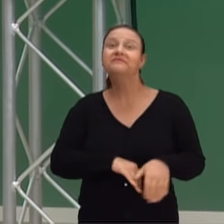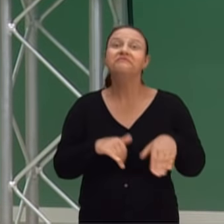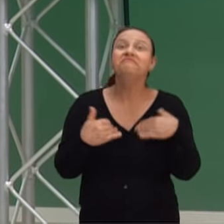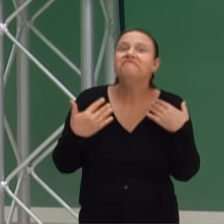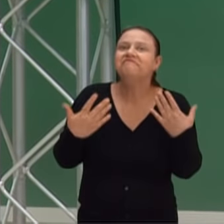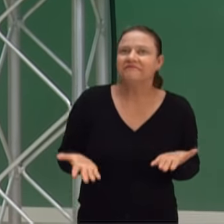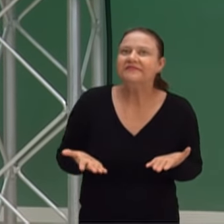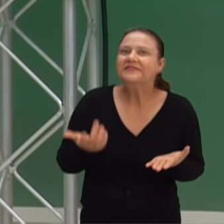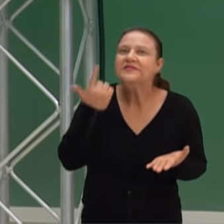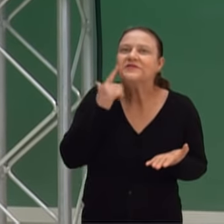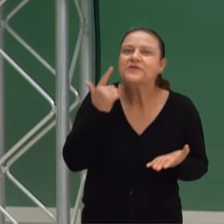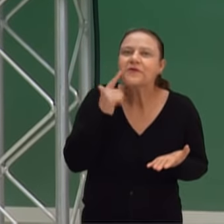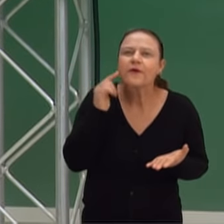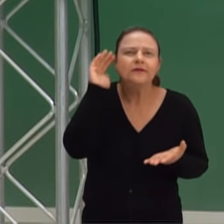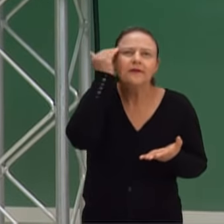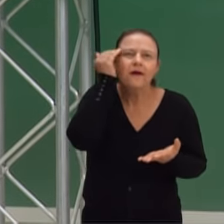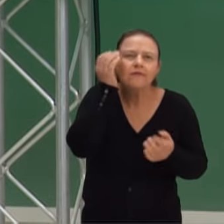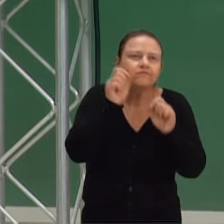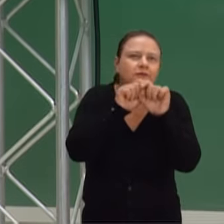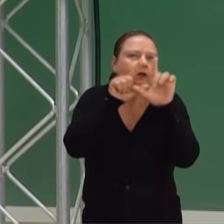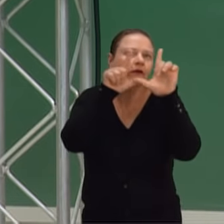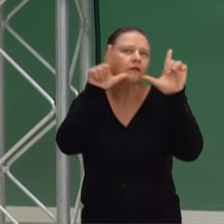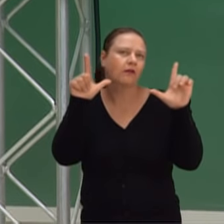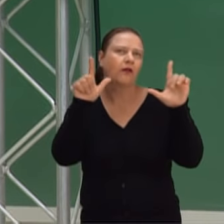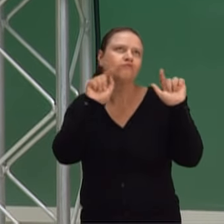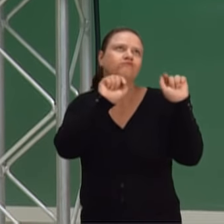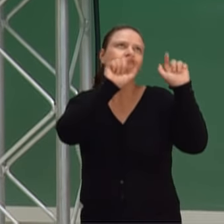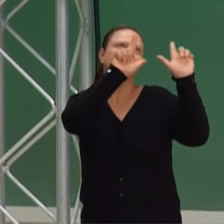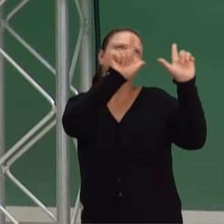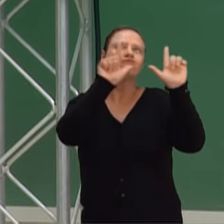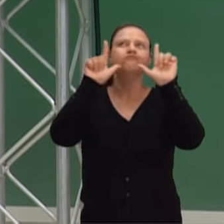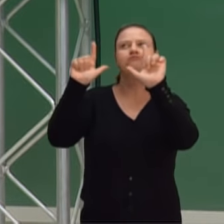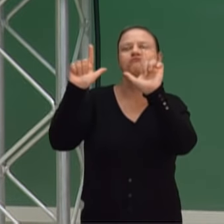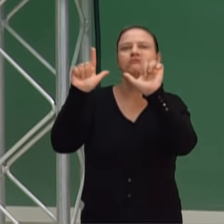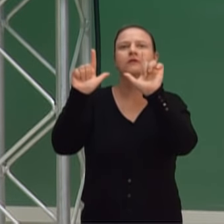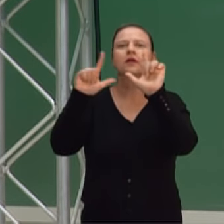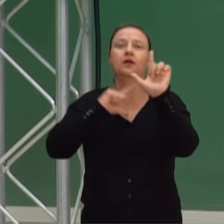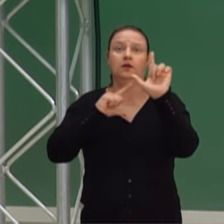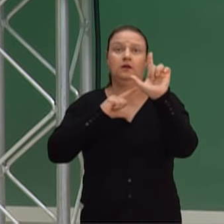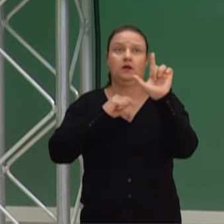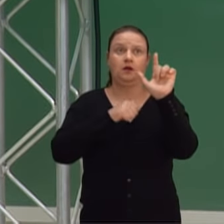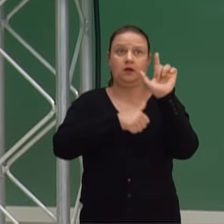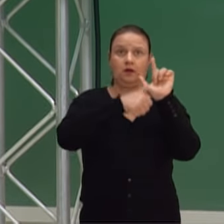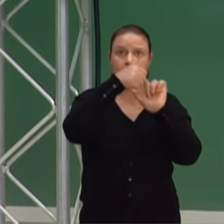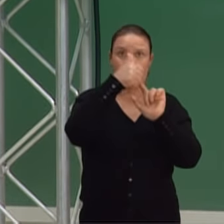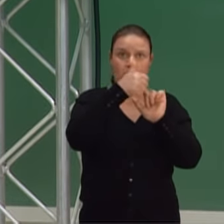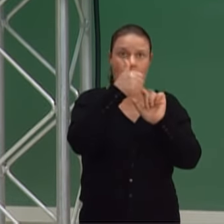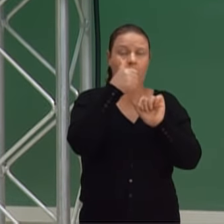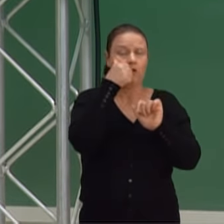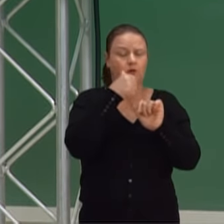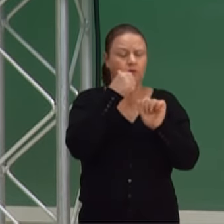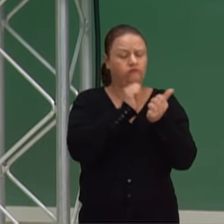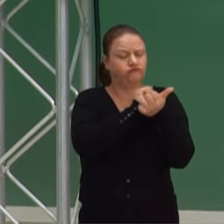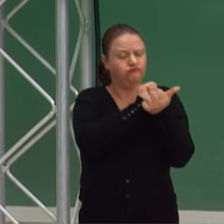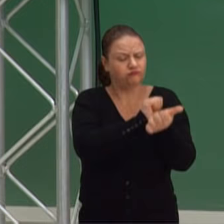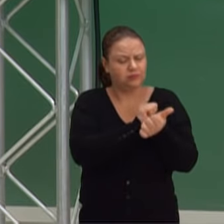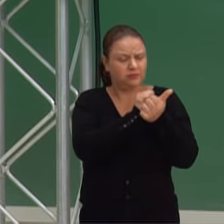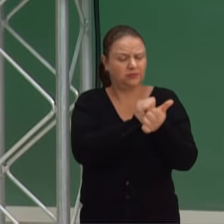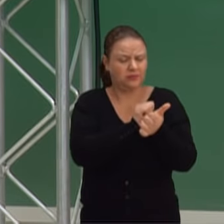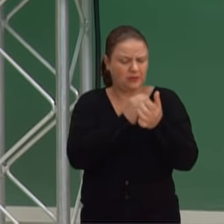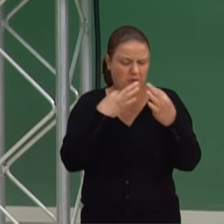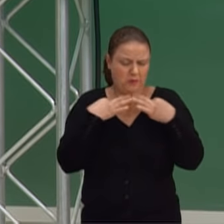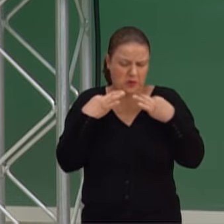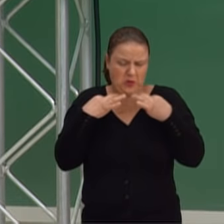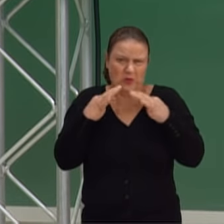E aí, você conseguiu entender essa pintura aí que ficou na tua tela? Você tem uma escrava, uma mulher escravizada, com roupas não